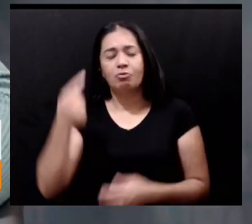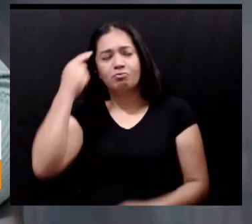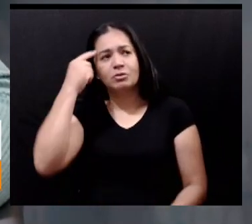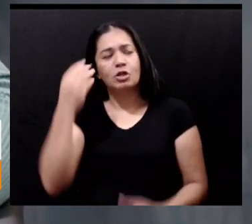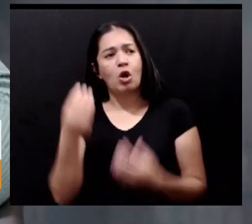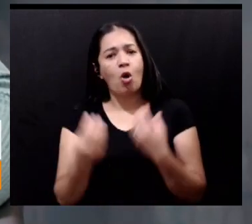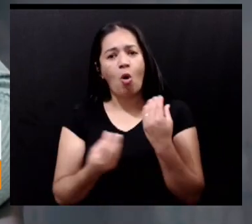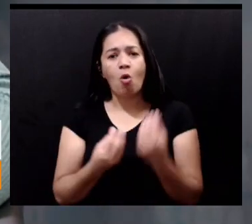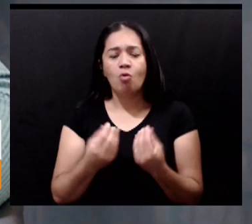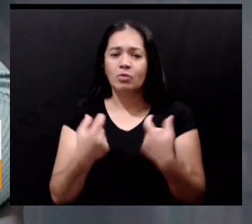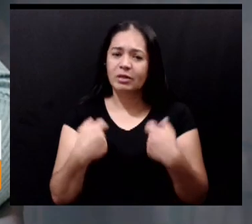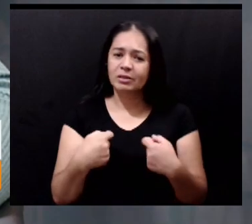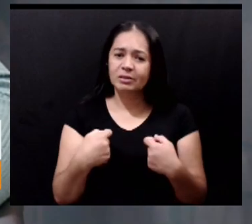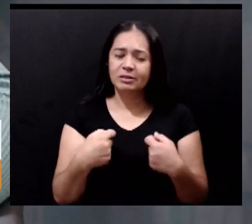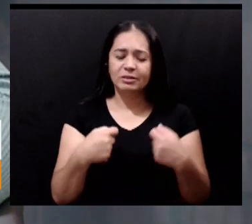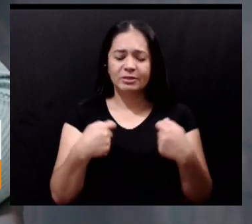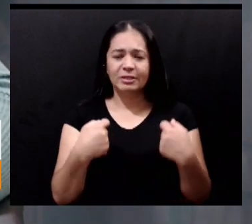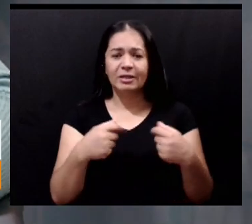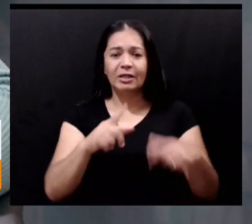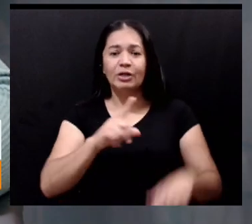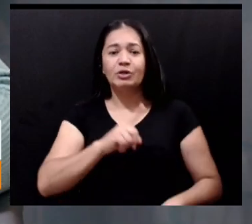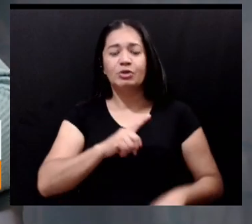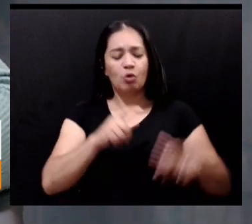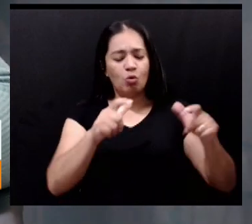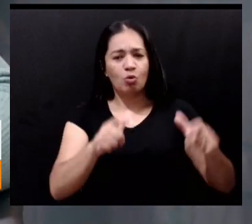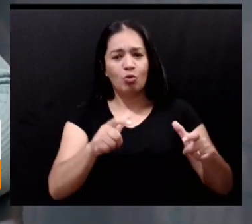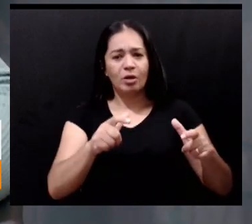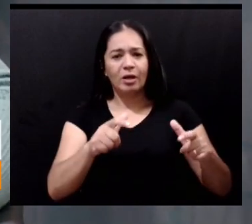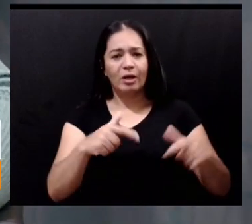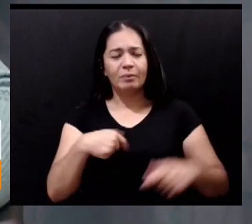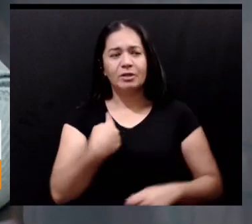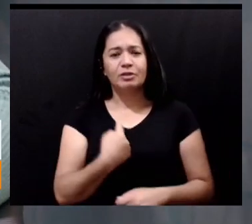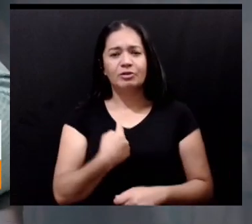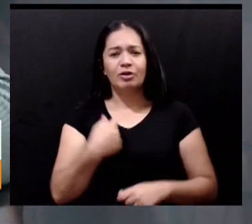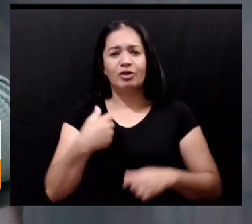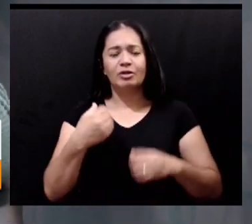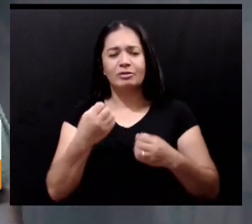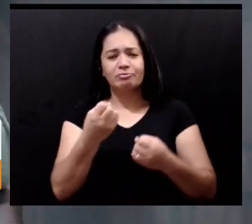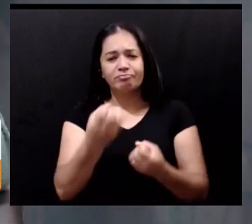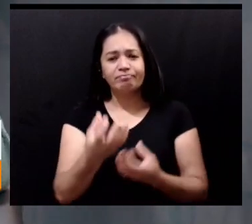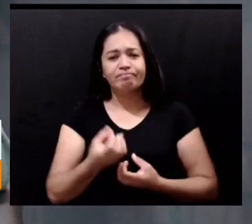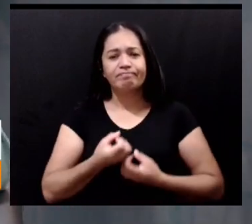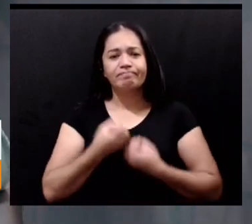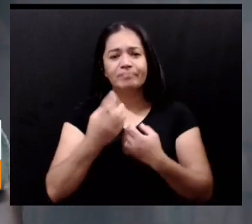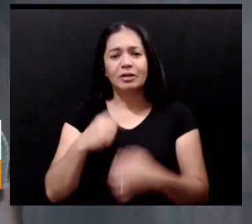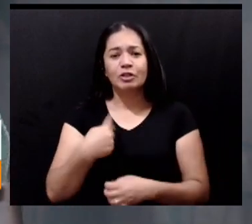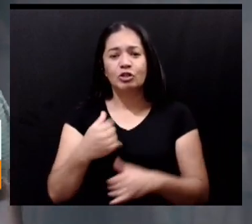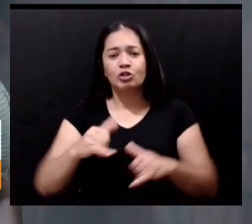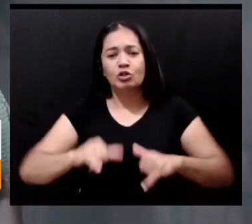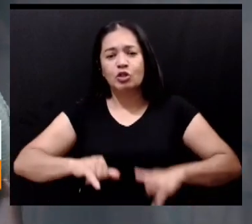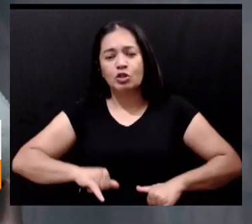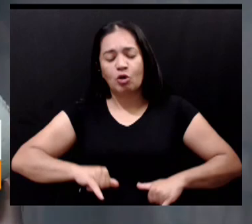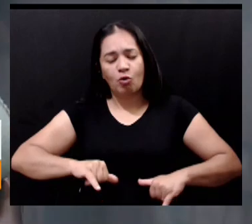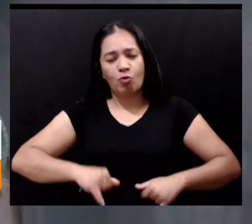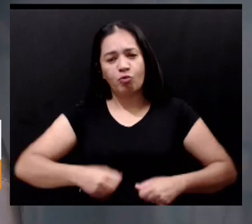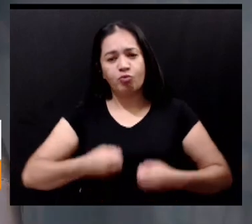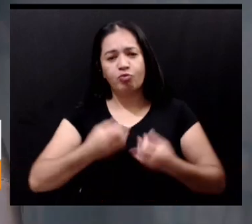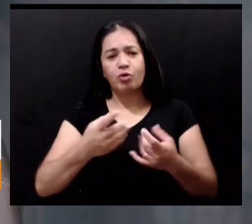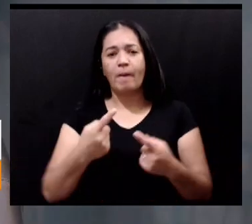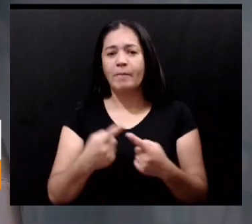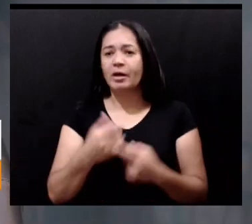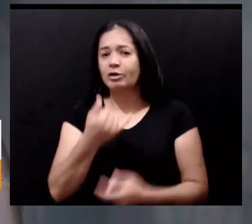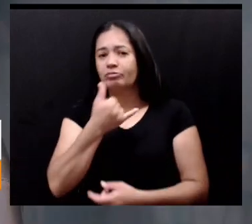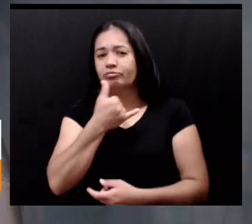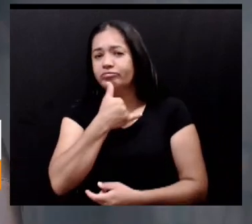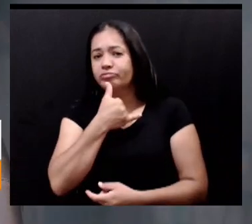falar sobre as nossas dores, né. Numa sociedade que pouco a gente tem espaço para falar sobre as nossas tristezas, sobre a nossa humanidade, sobre